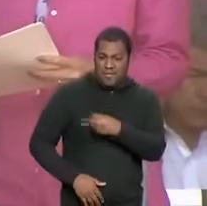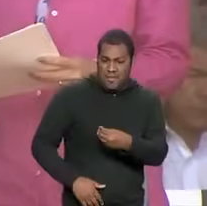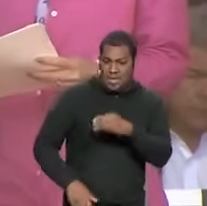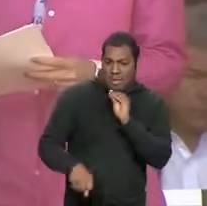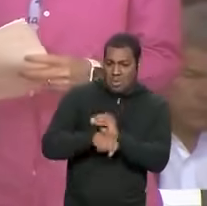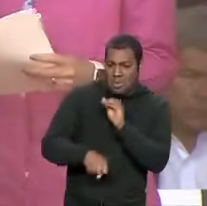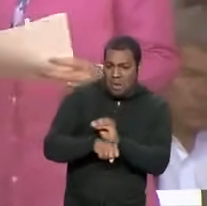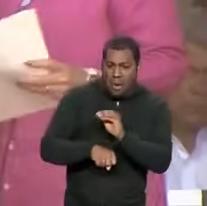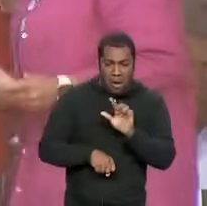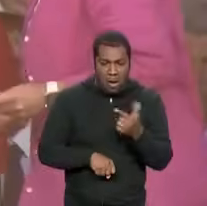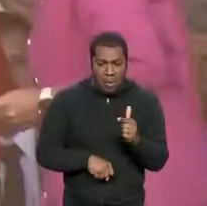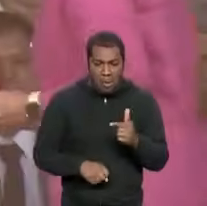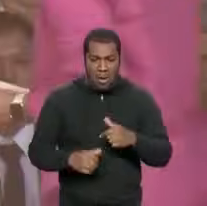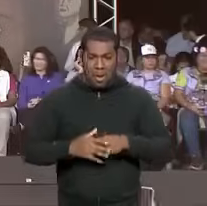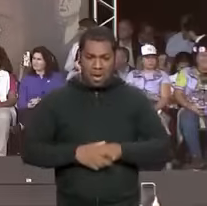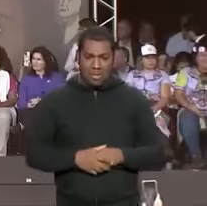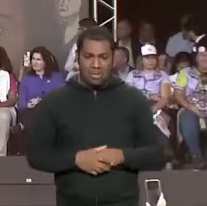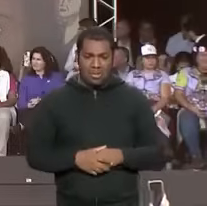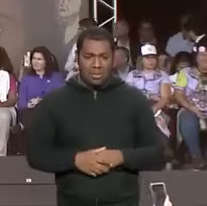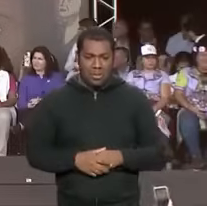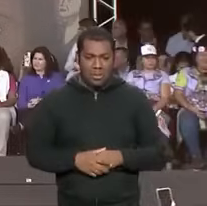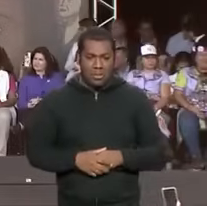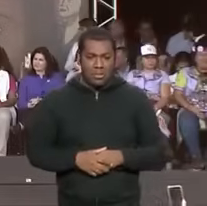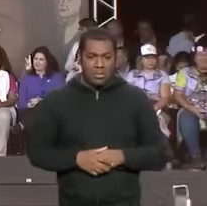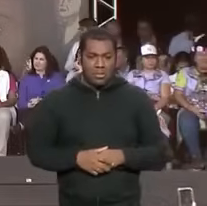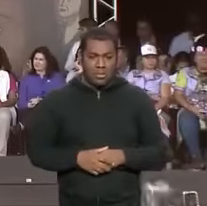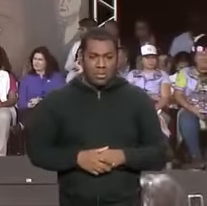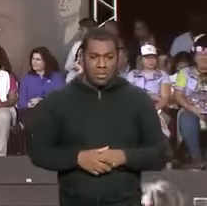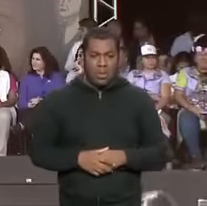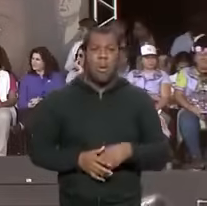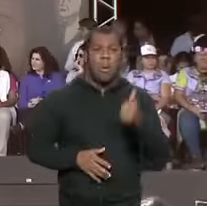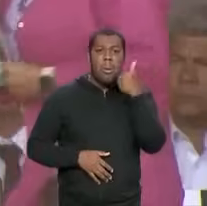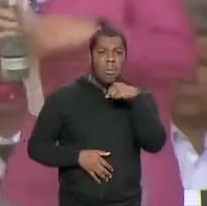aos seus filhos um pouco de água